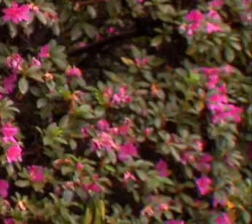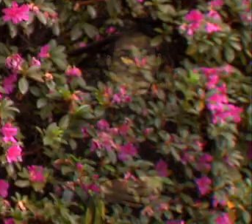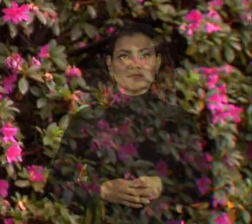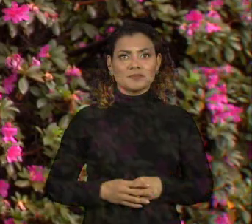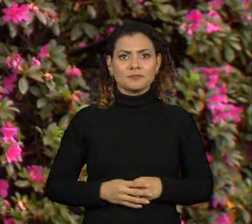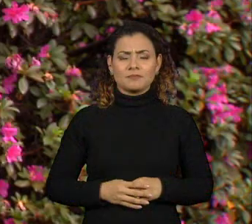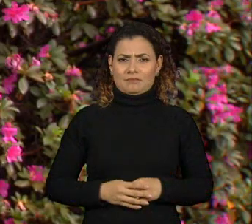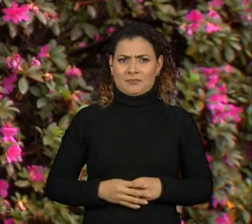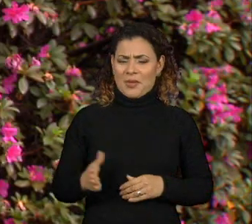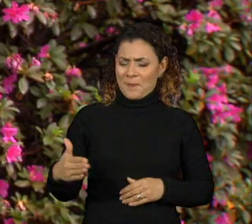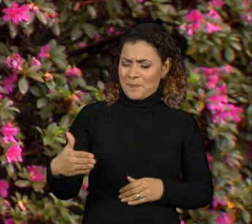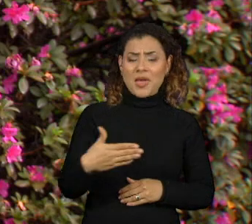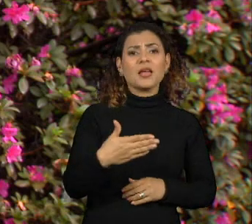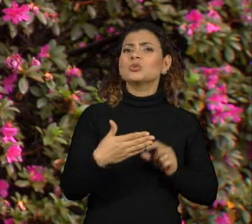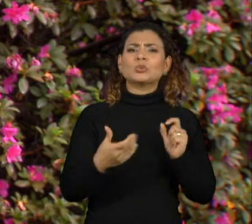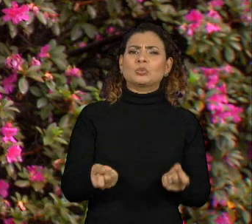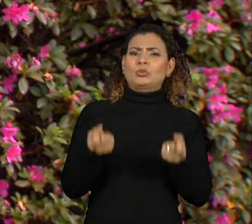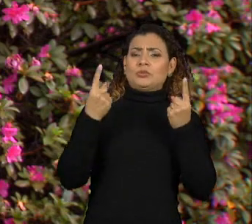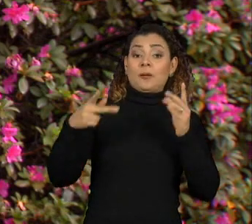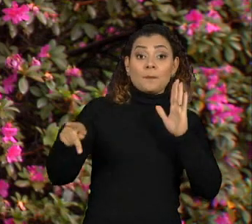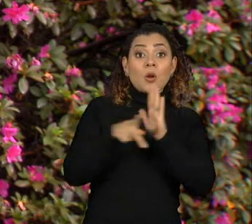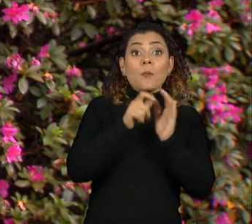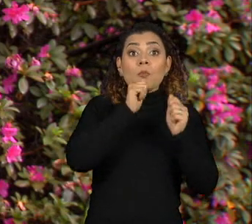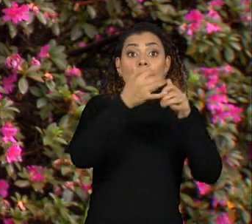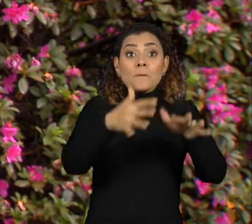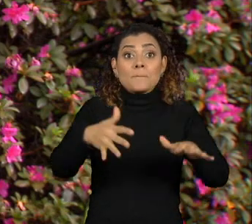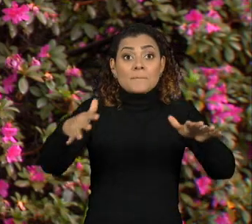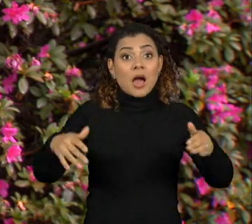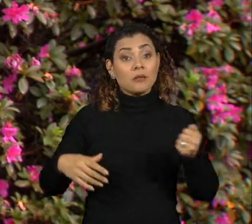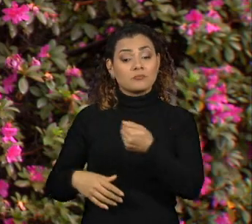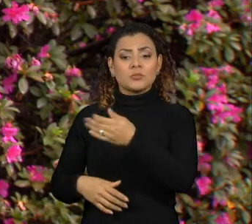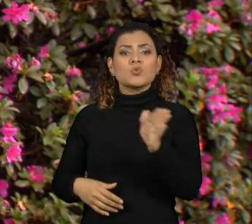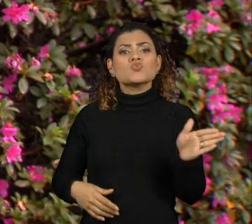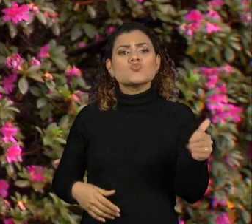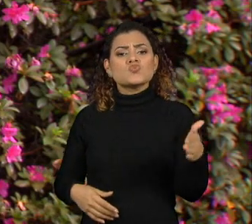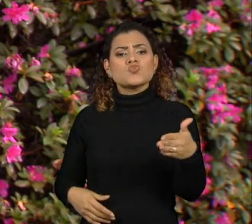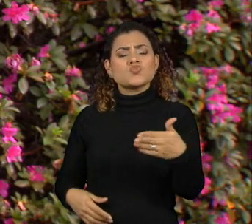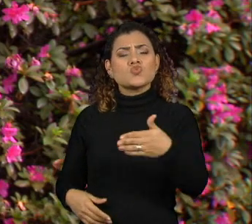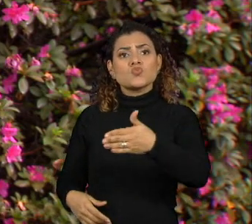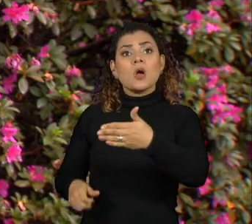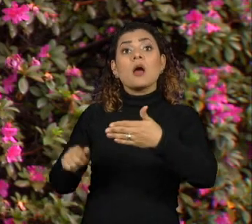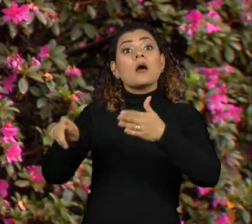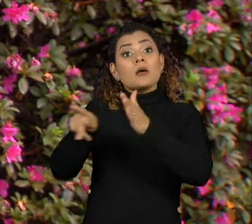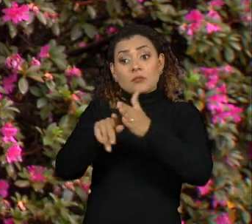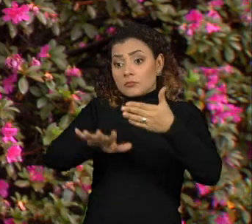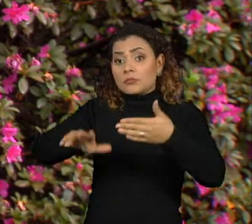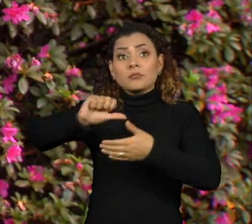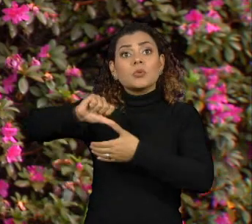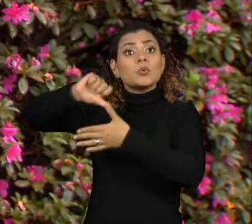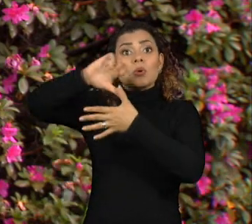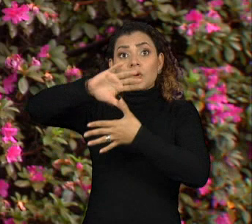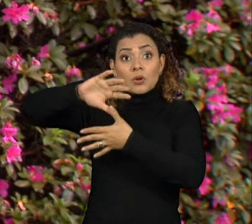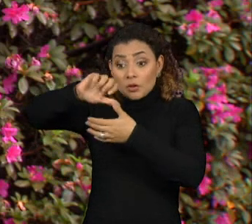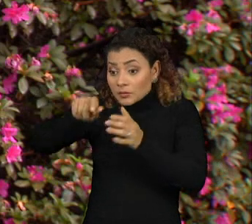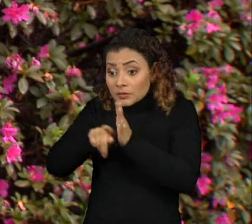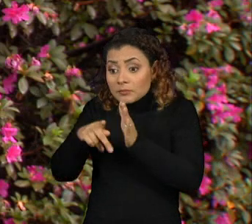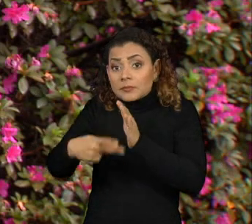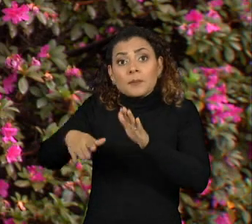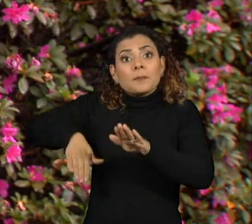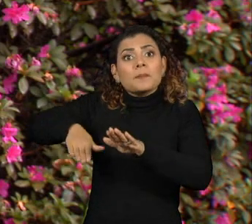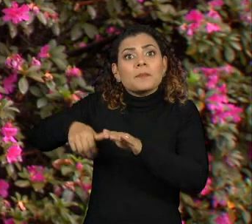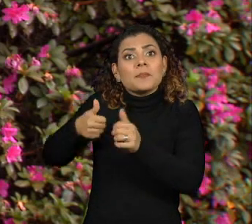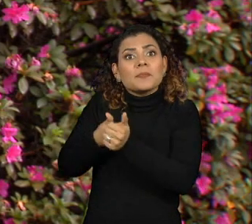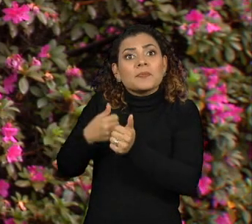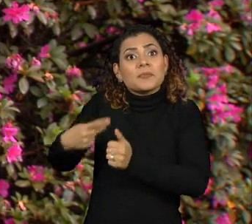Um peixe típico do Oceano Pacífico se espalhou pelo Atlântico e ameaça espécies nativas do litoral brasileiro. É